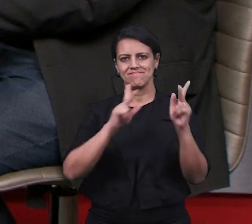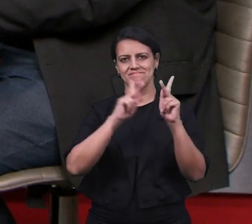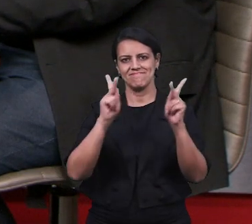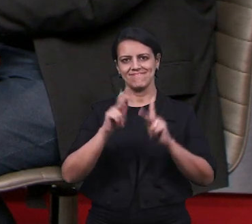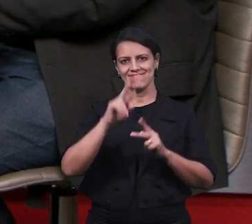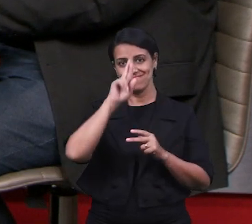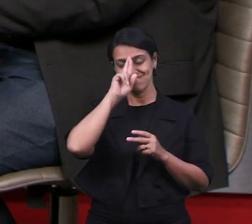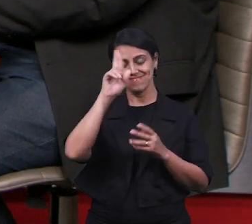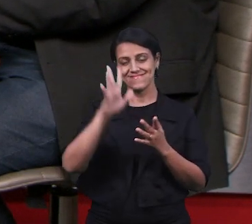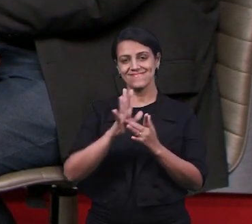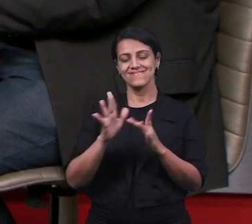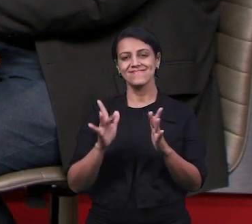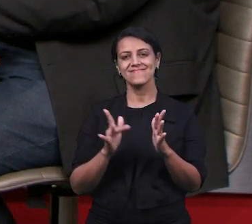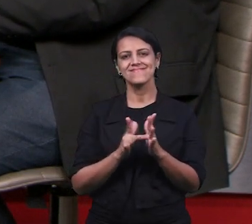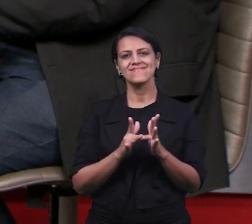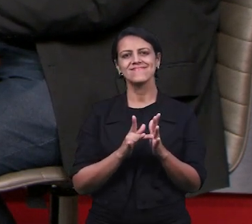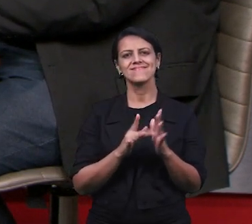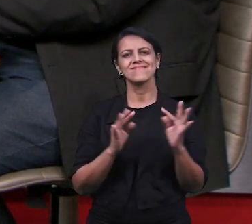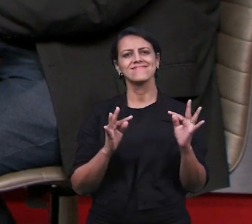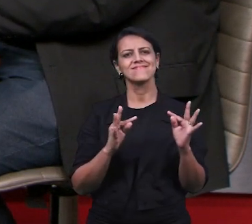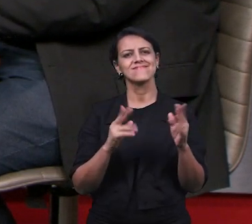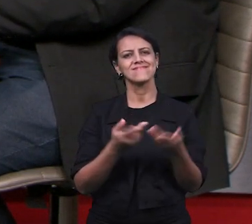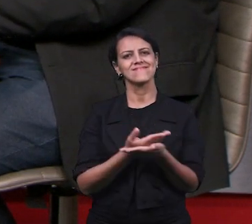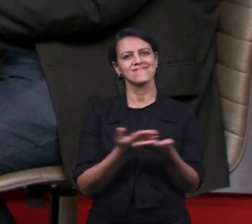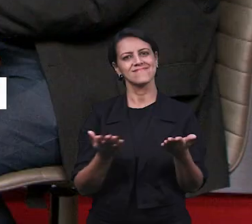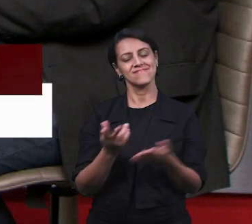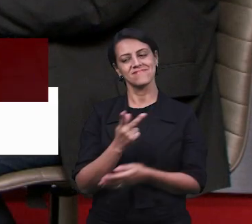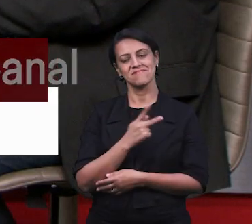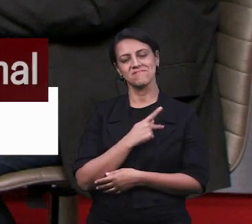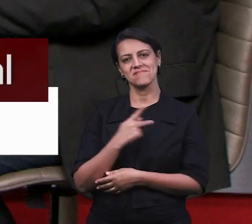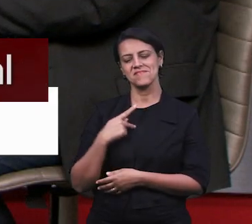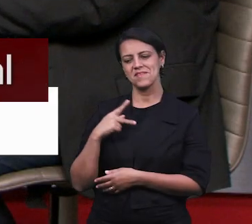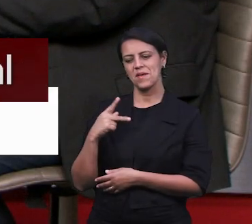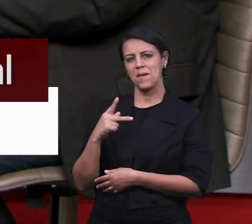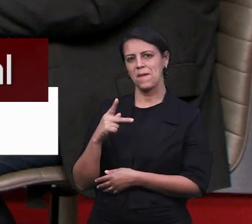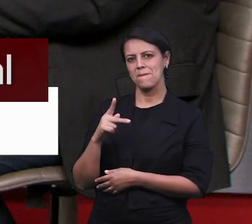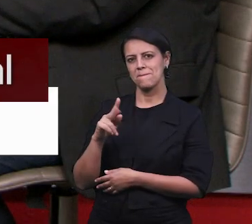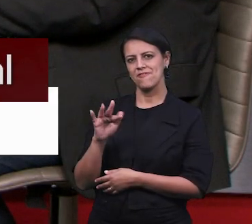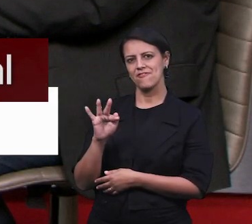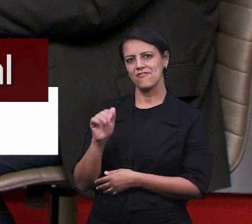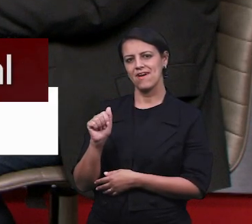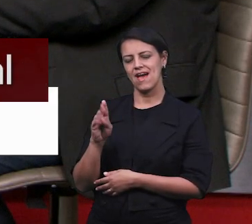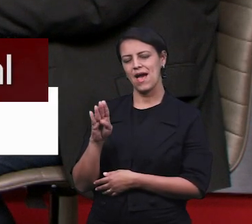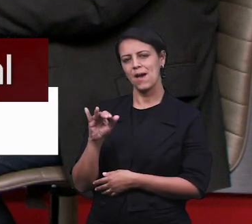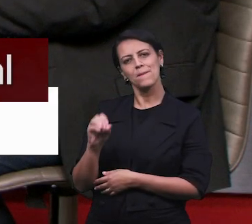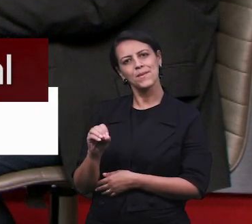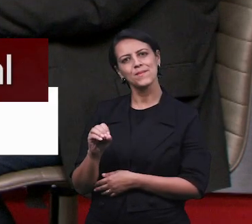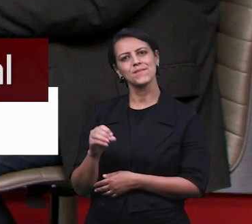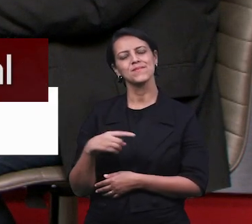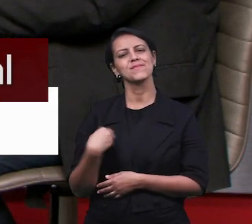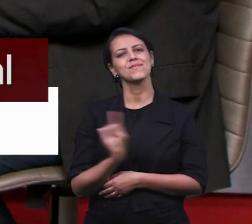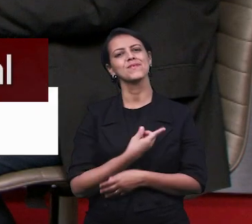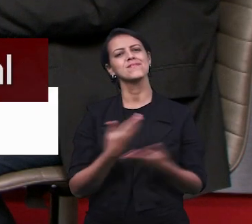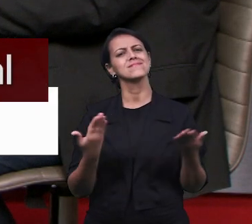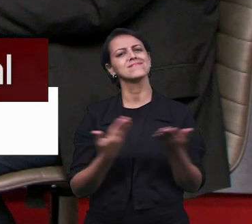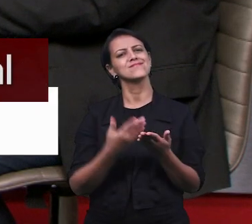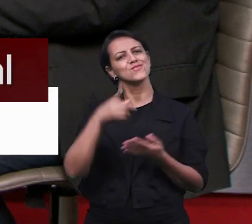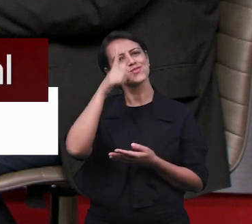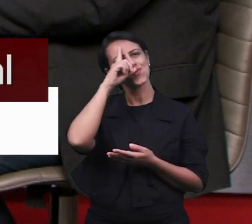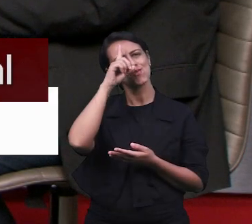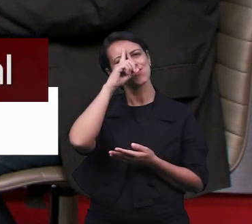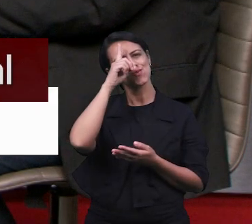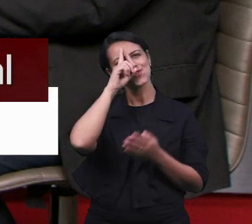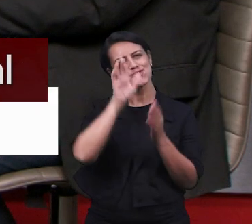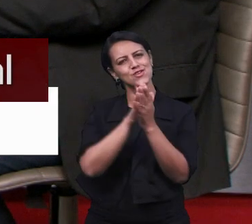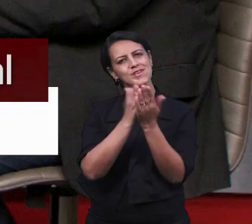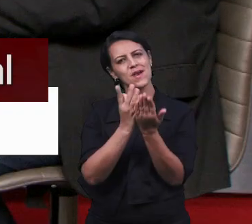paz do Senhor Jesus a todos. Paz do Senhor, pastor Fábio. Paz do Senhor. Nós estamos no nosso programa diário